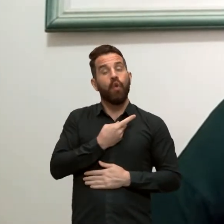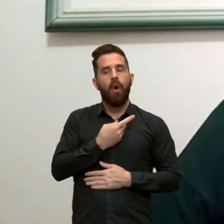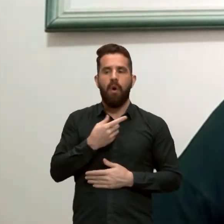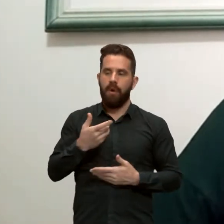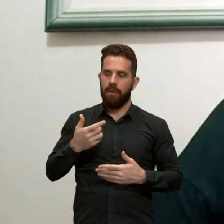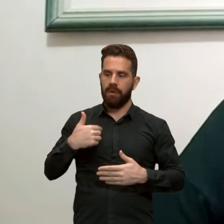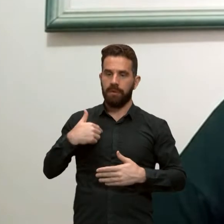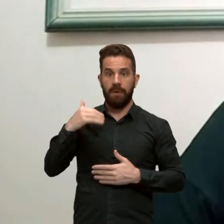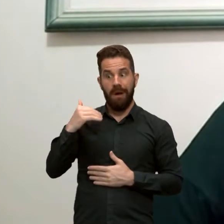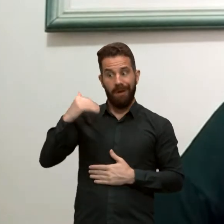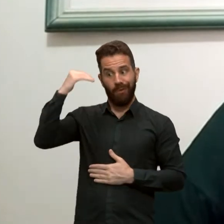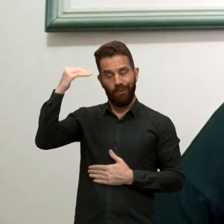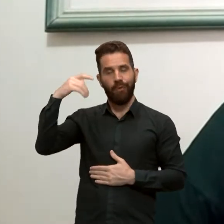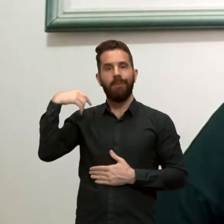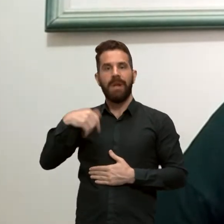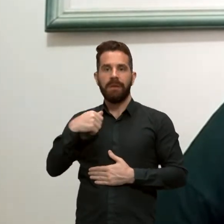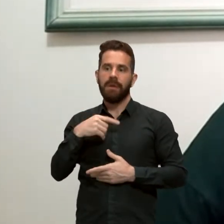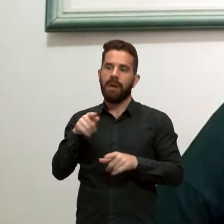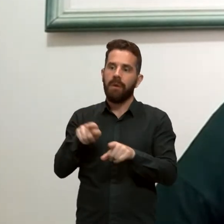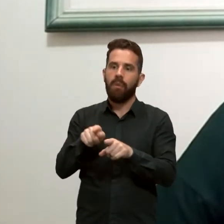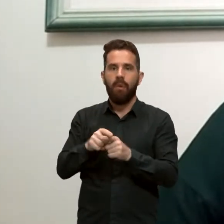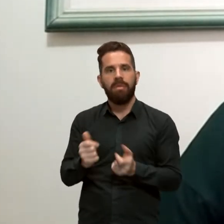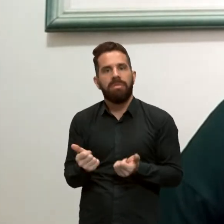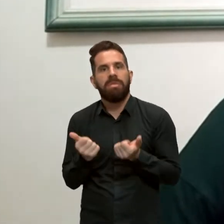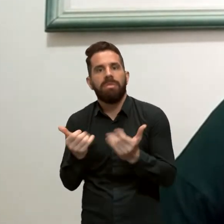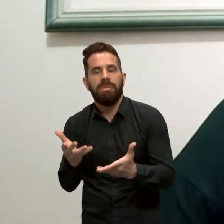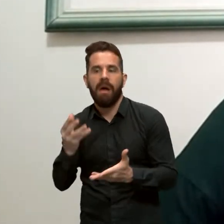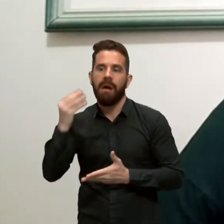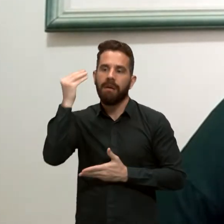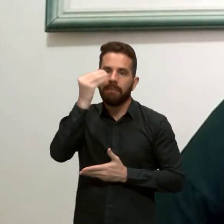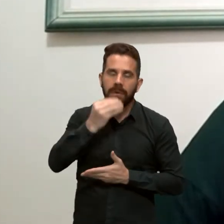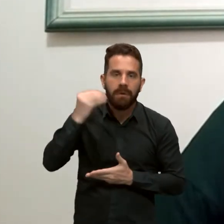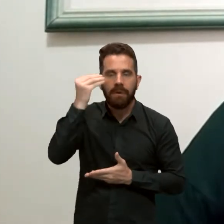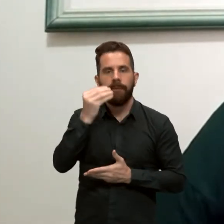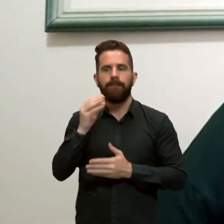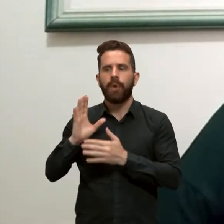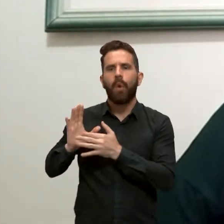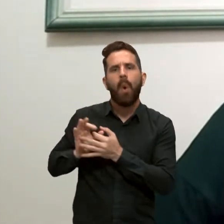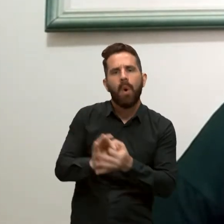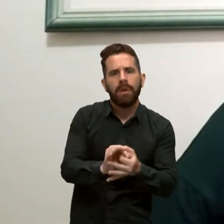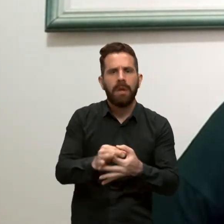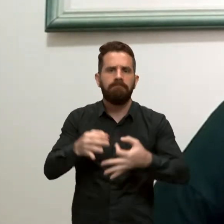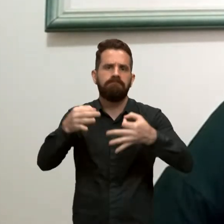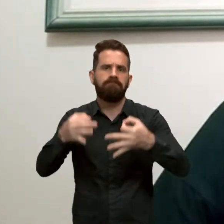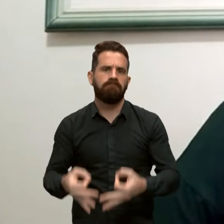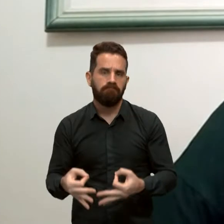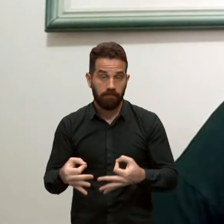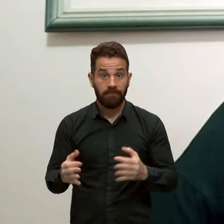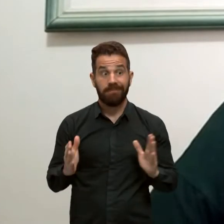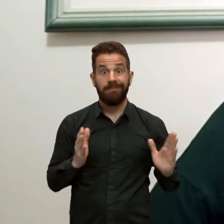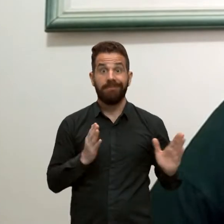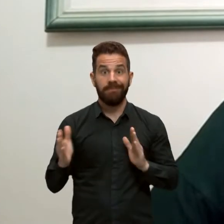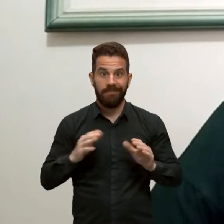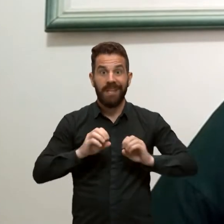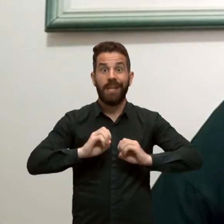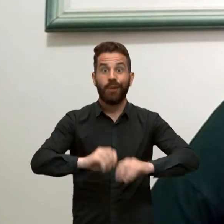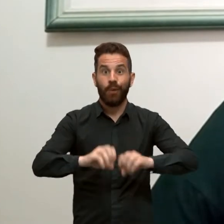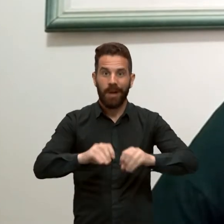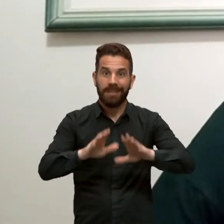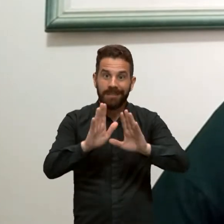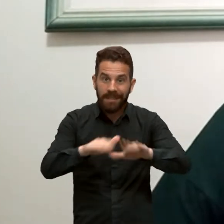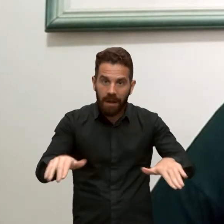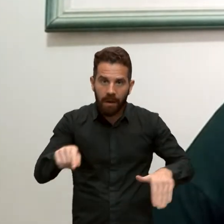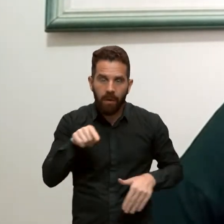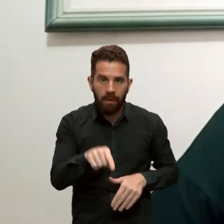e experiências significativas para as crianças, né? Então, essa educação infantil, ela faz a defesa da criança